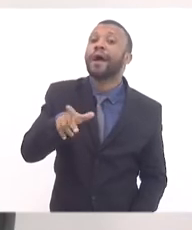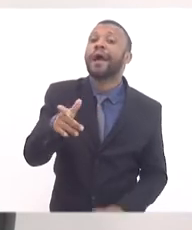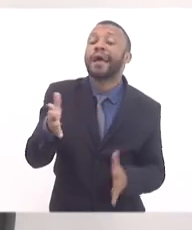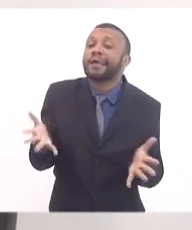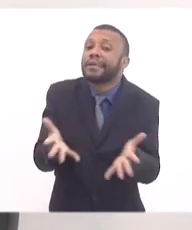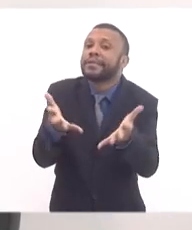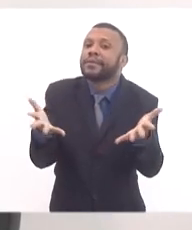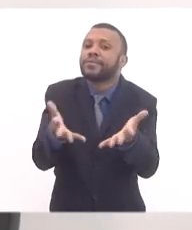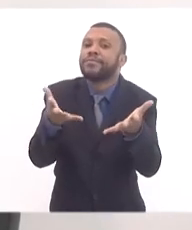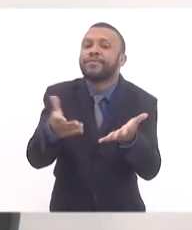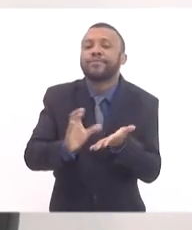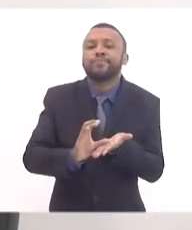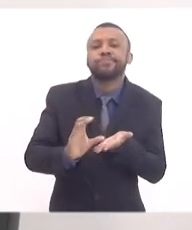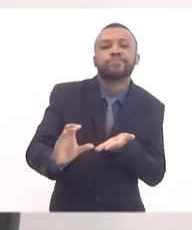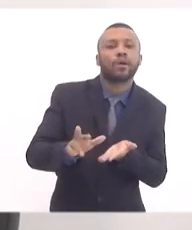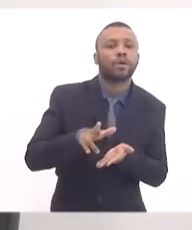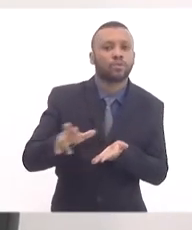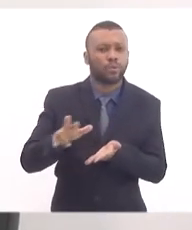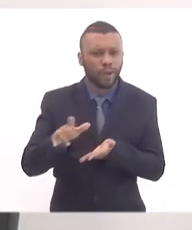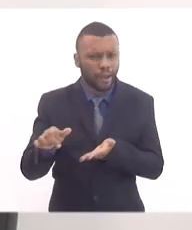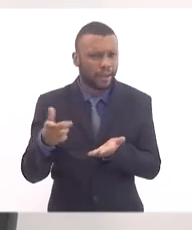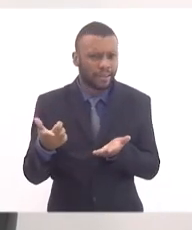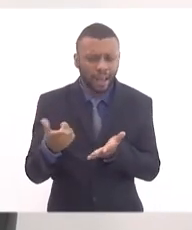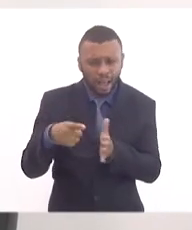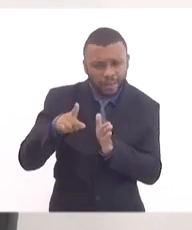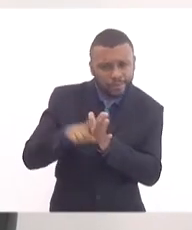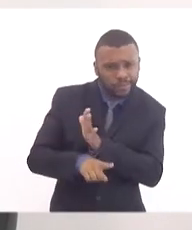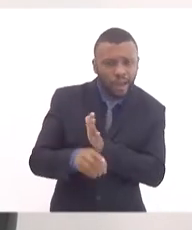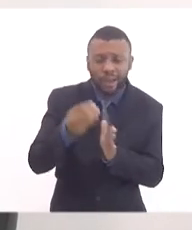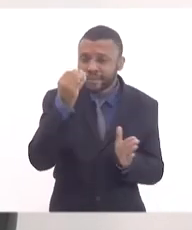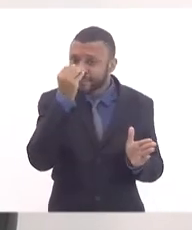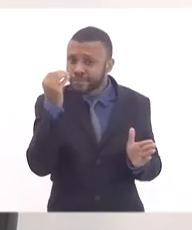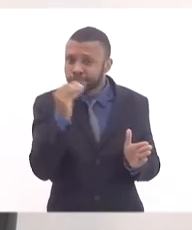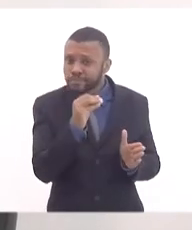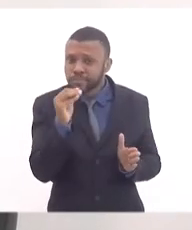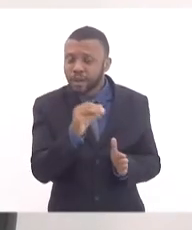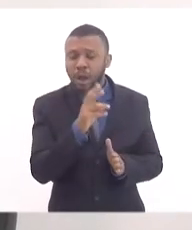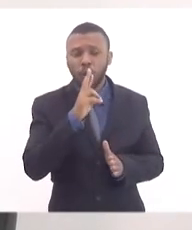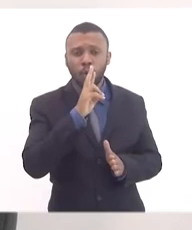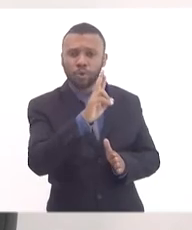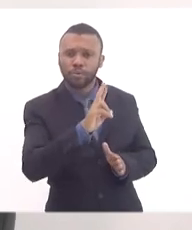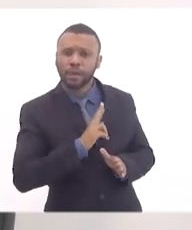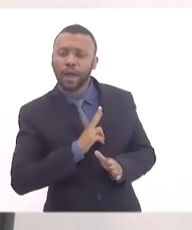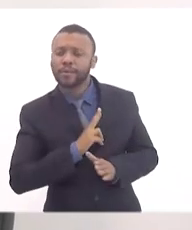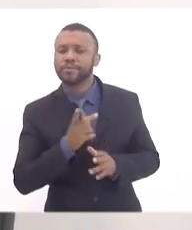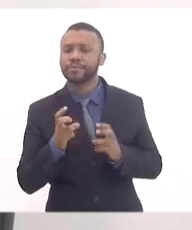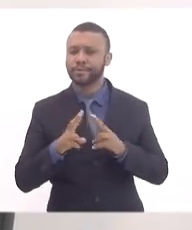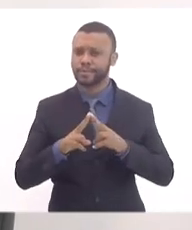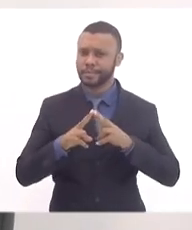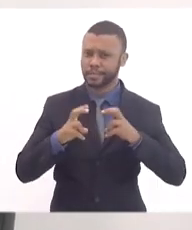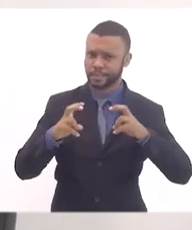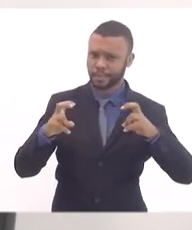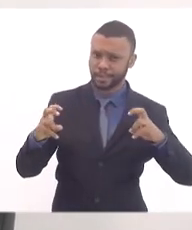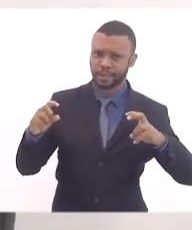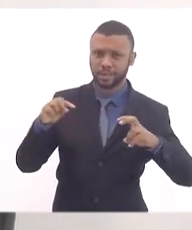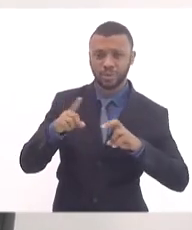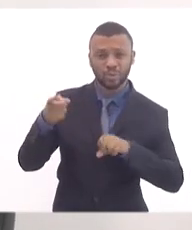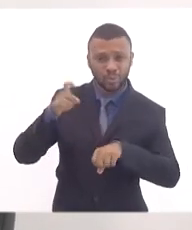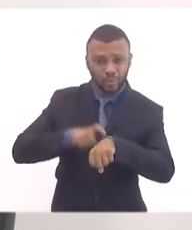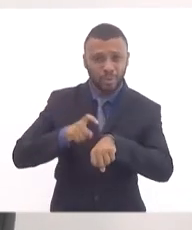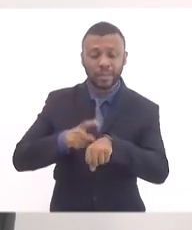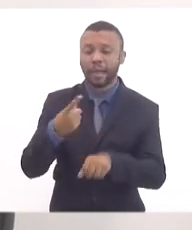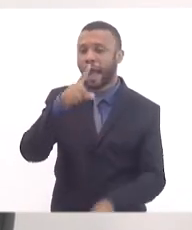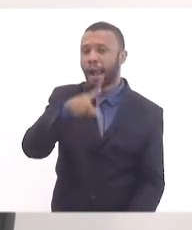dizer que a renúncia fiscal deferimento R é ignorar os resultados de Santa Catarina quando eles acabaram com a substituição